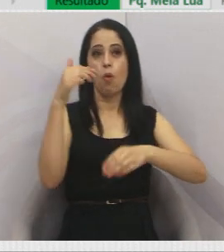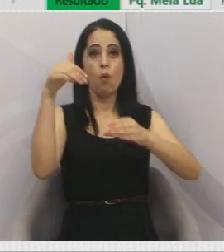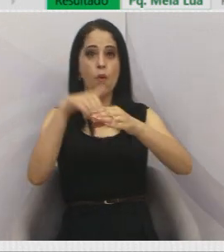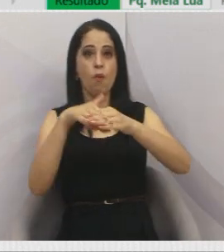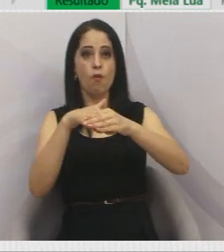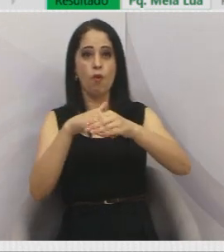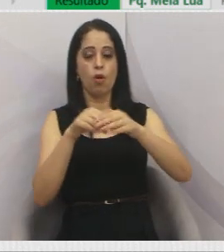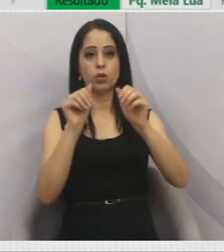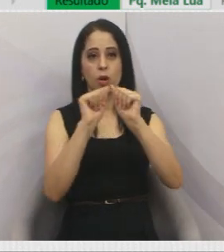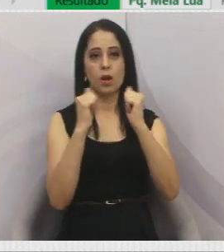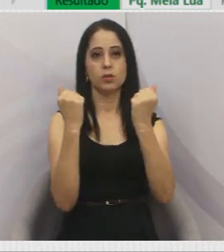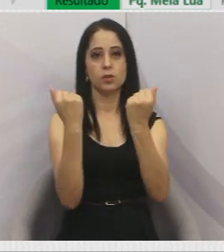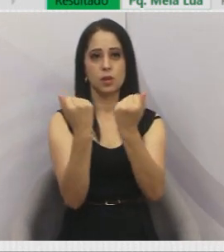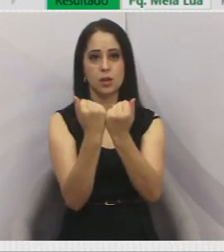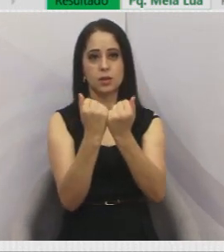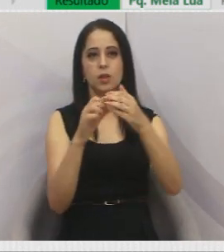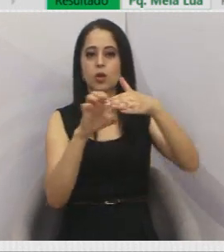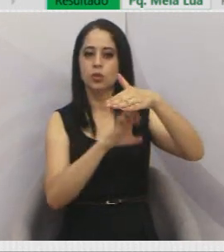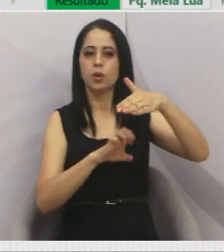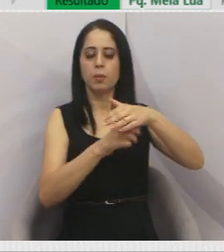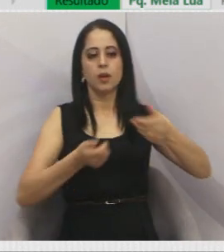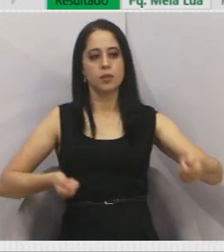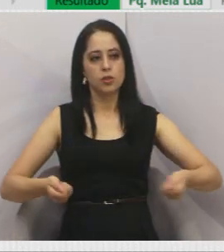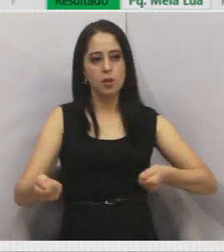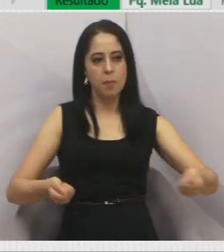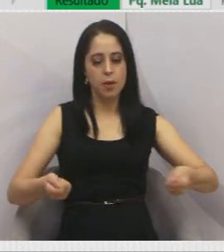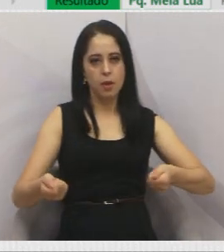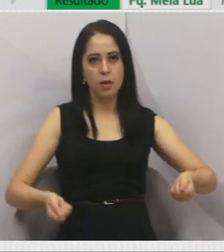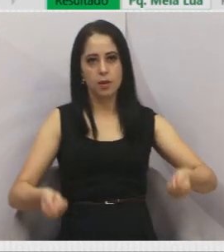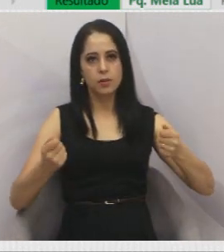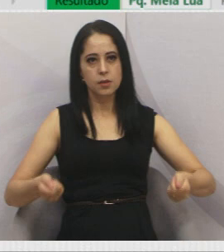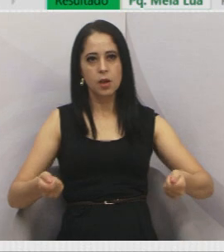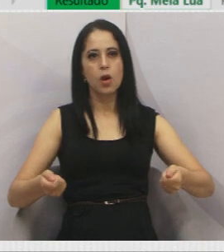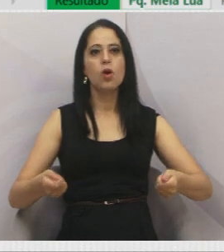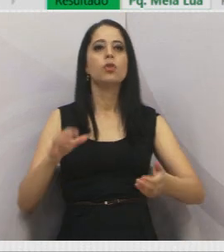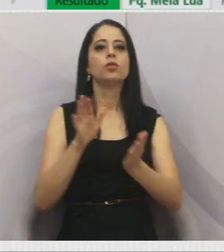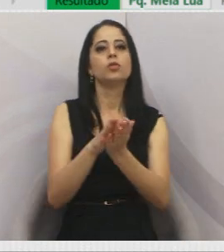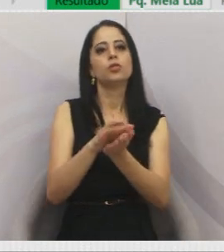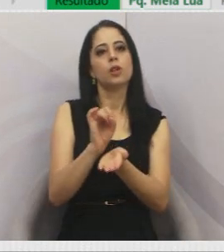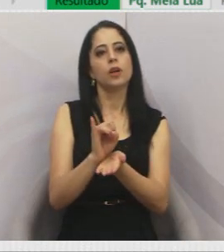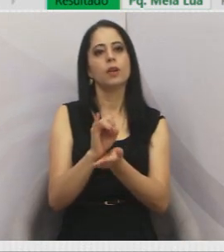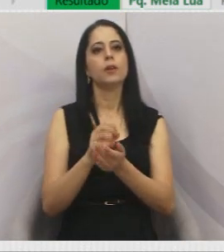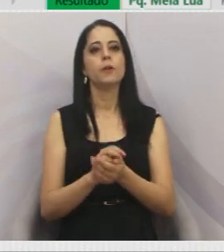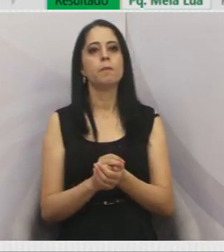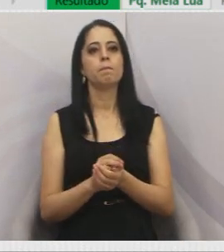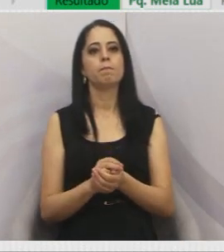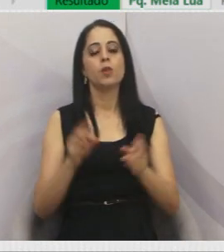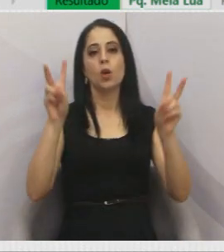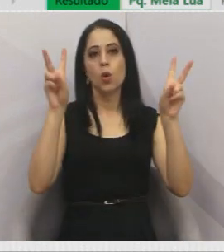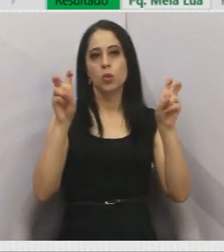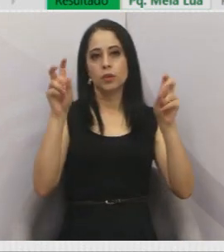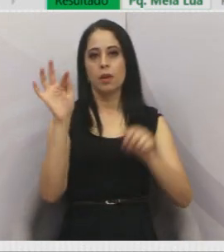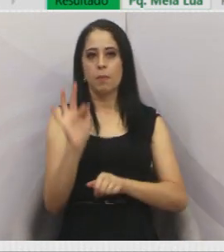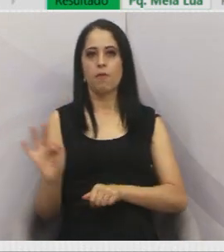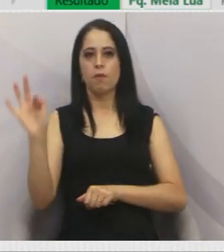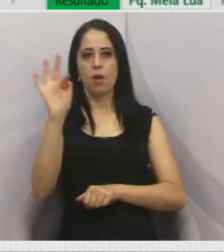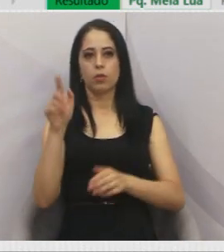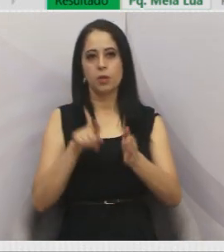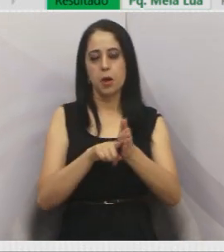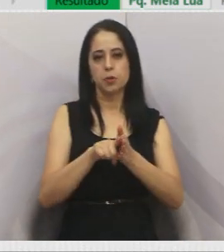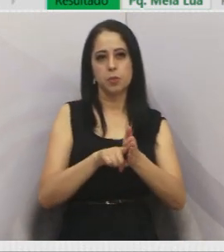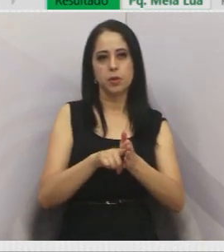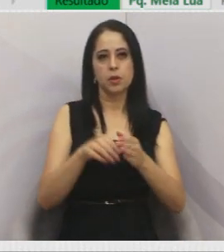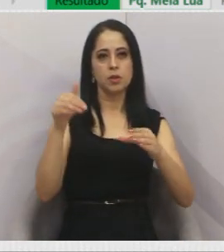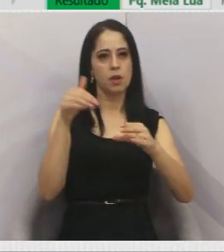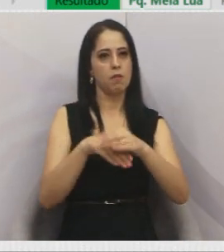de Mineração de Jacareí. Segmento entidades acadêmicas de pesquisa, voto em branco. Segmento organização da sociedade